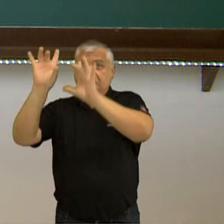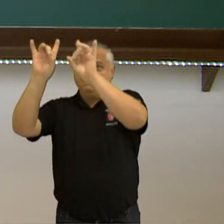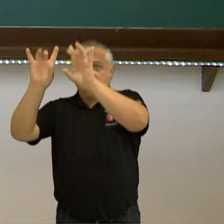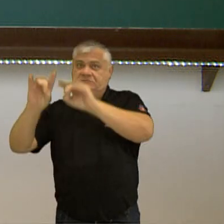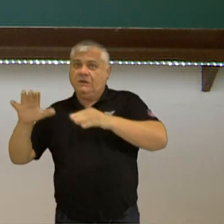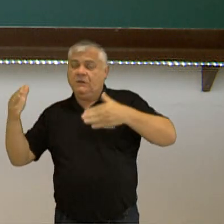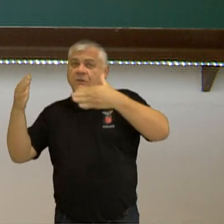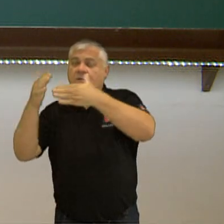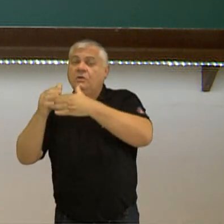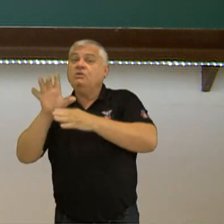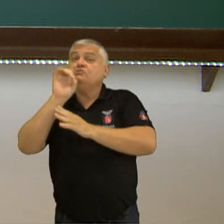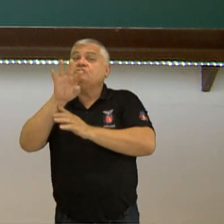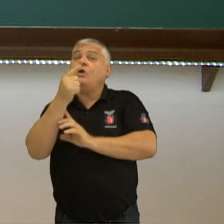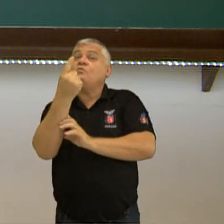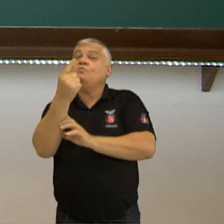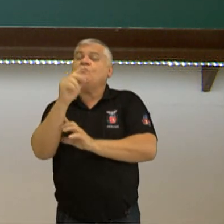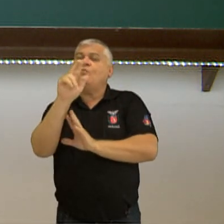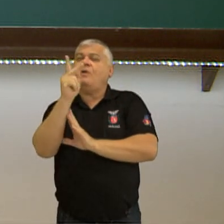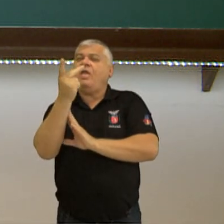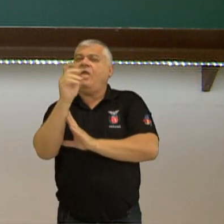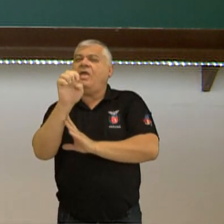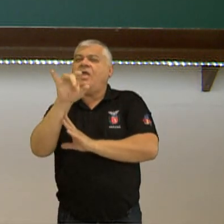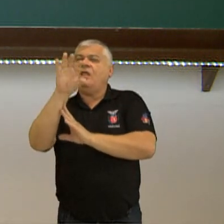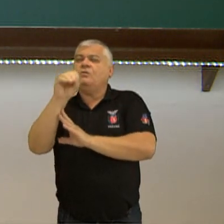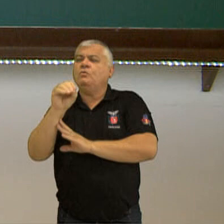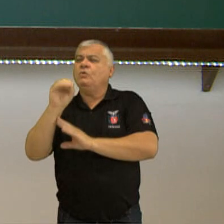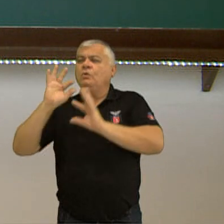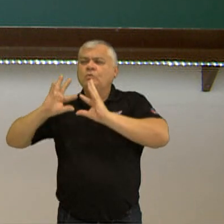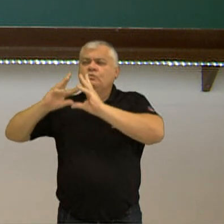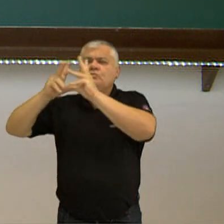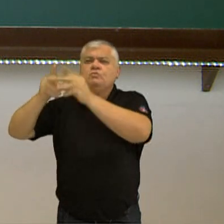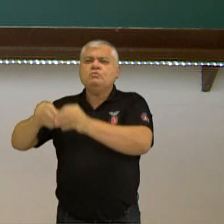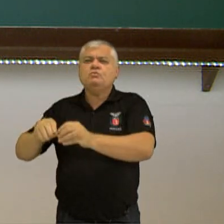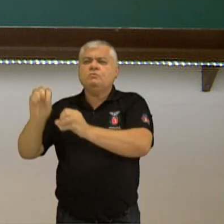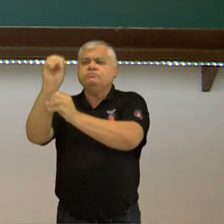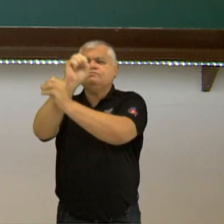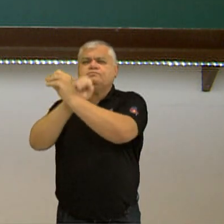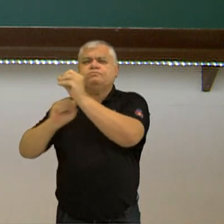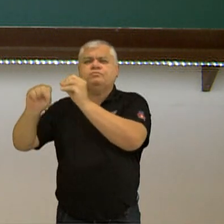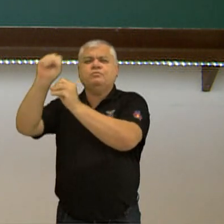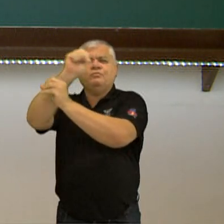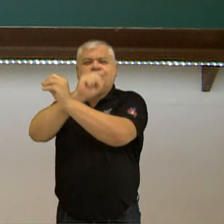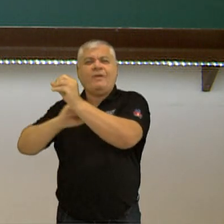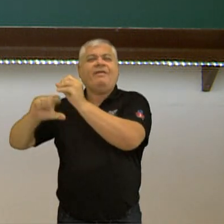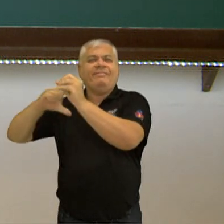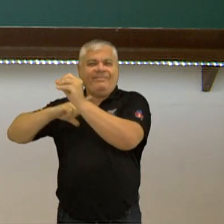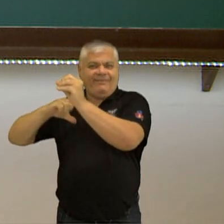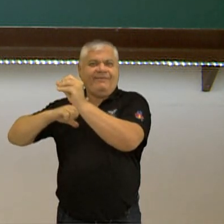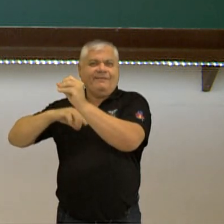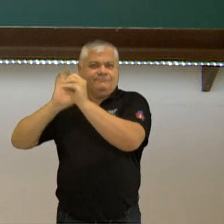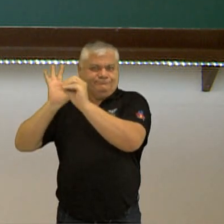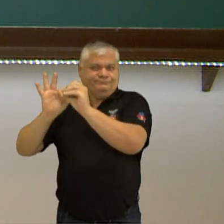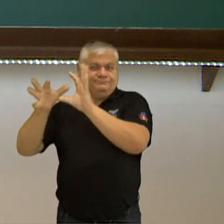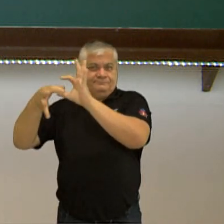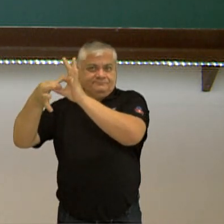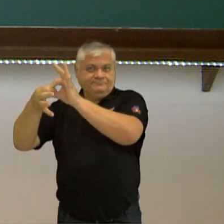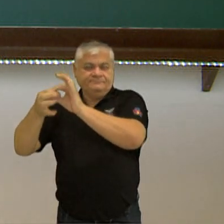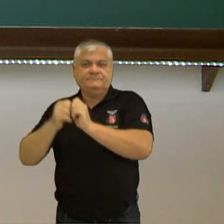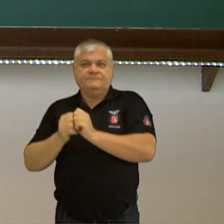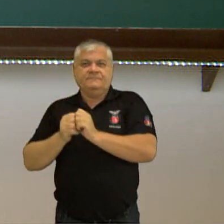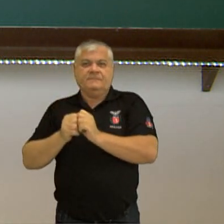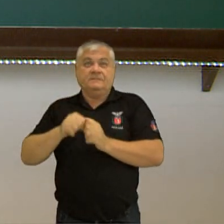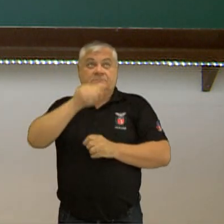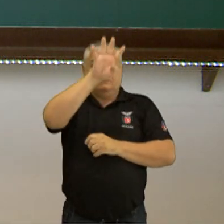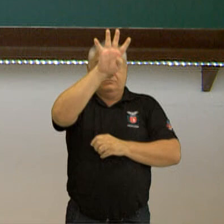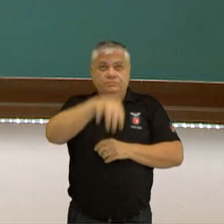com exceção do hélio, todos os outros têm 8 elétrons na última camada, são considerados estáveis. Lá na tabela